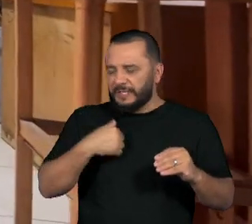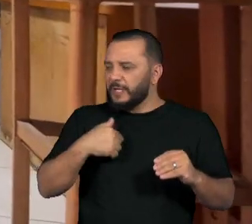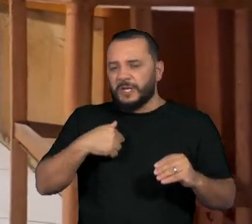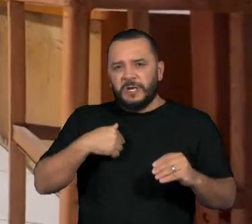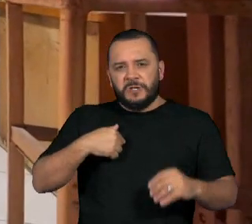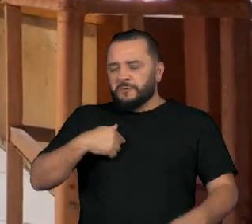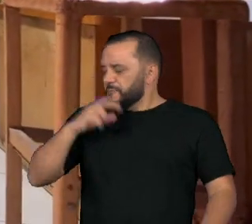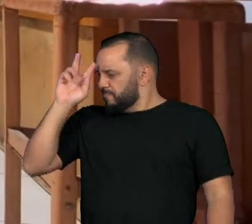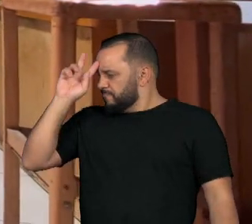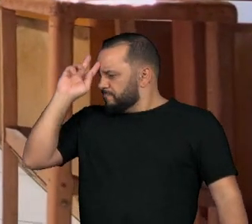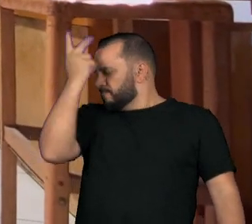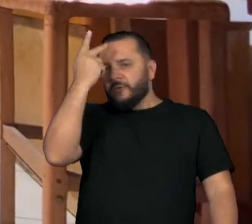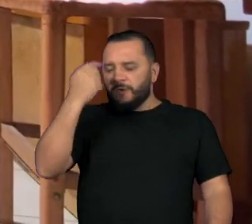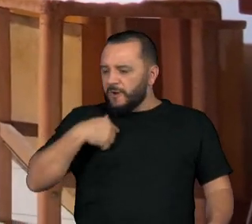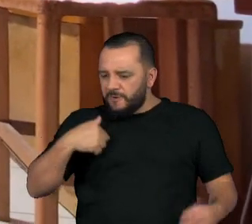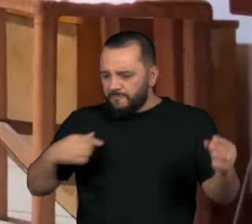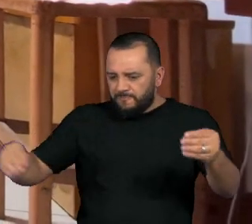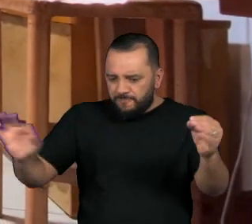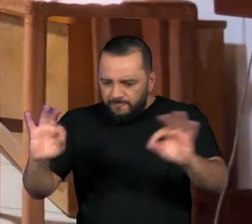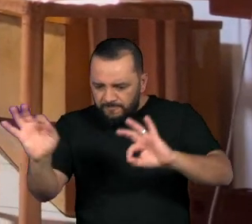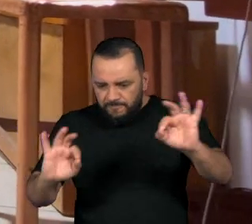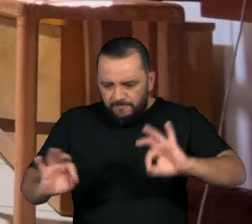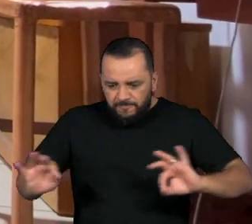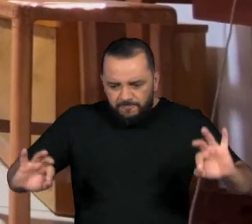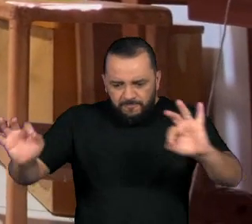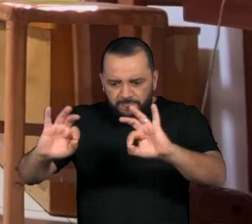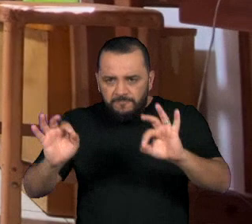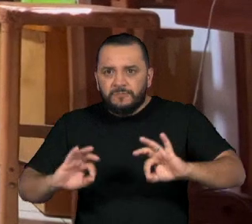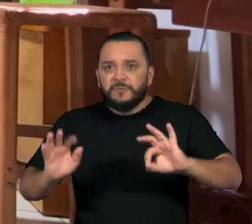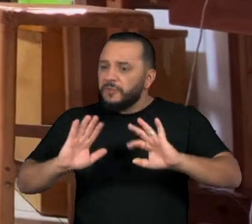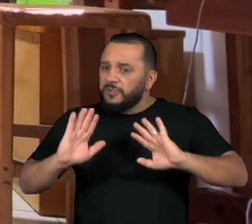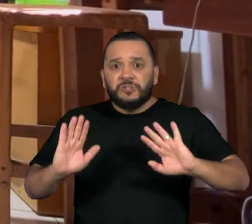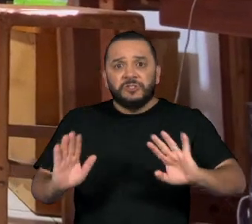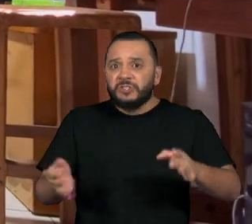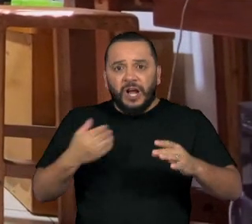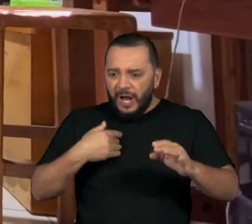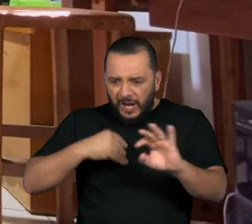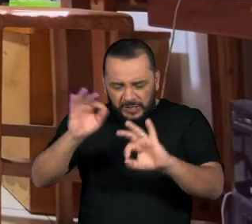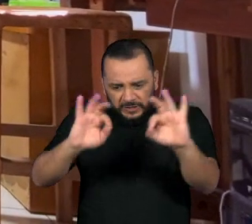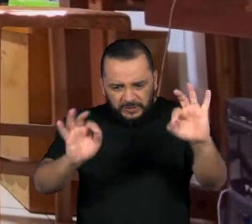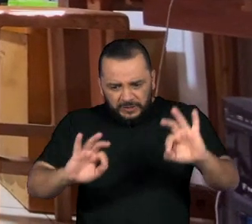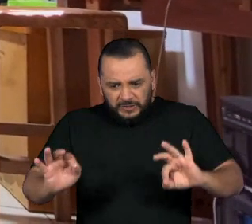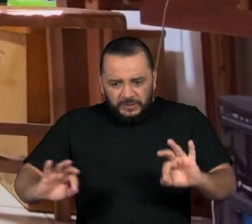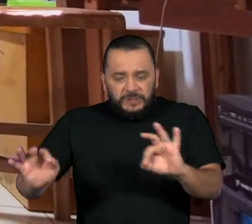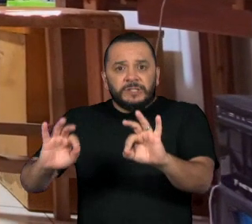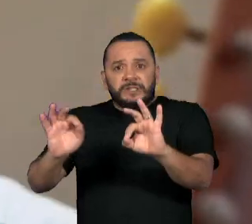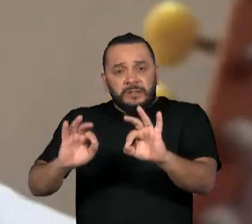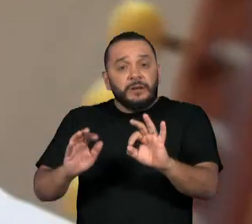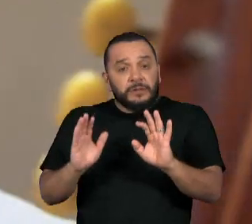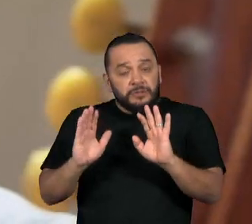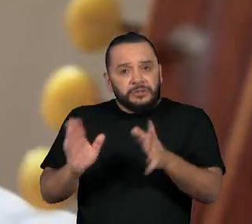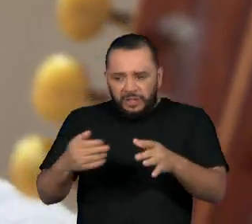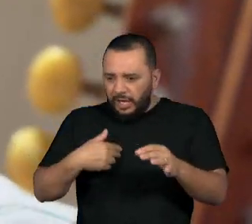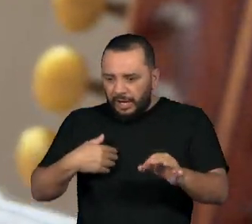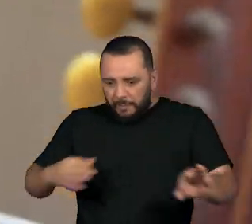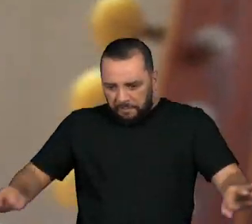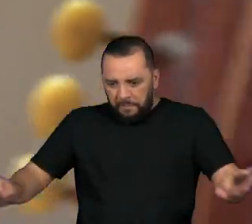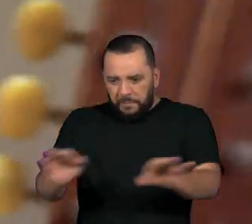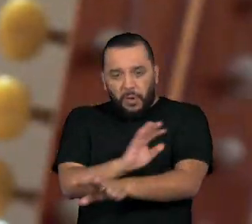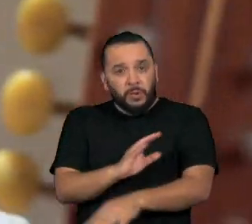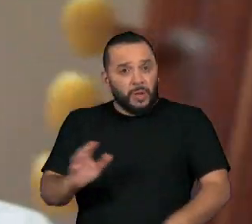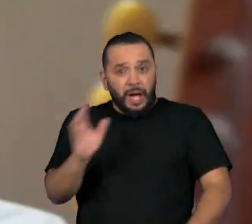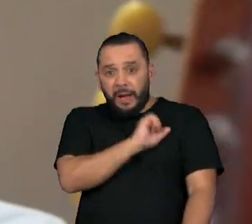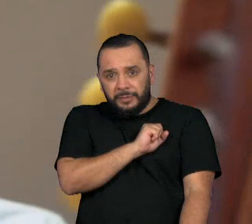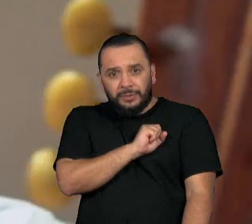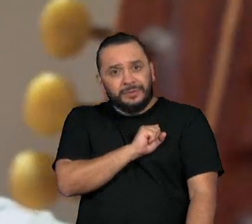esse instrumento e consegui ir no curso até mais de 3 anos, né? Mesmo com a dificuldade de